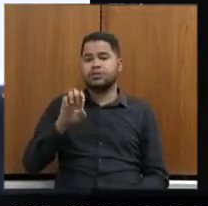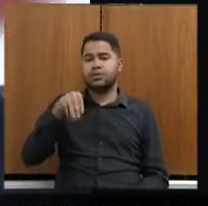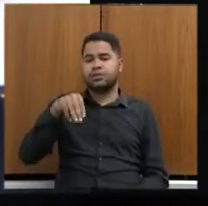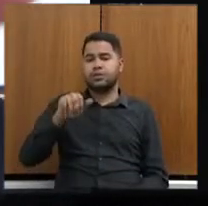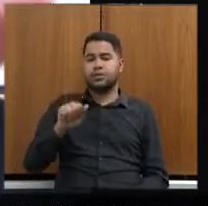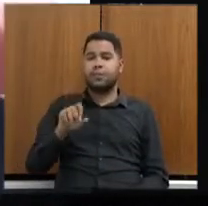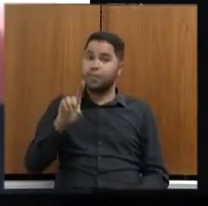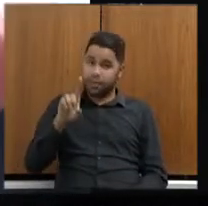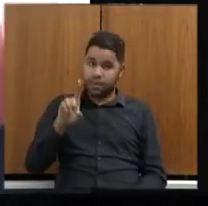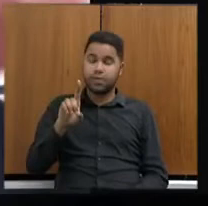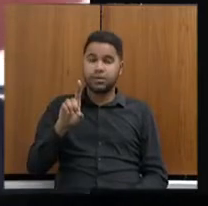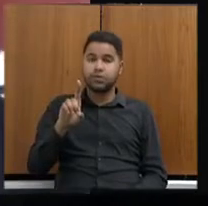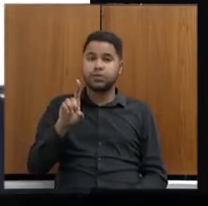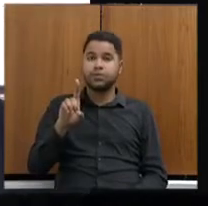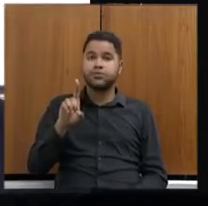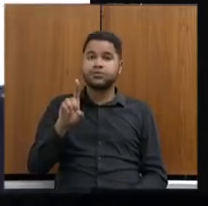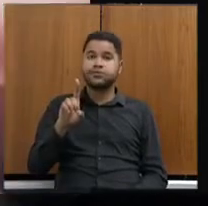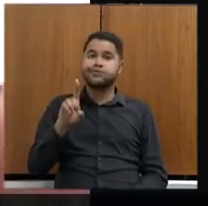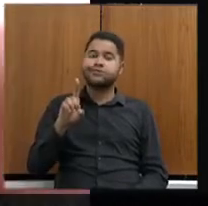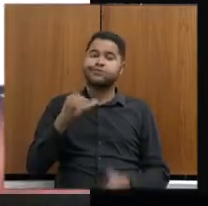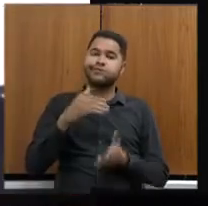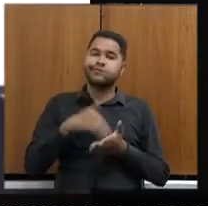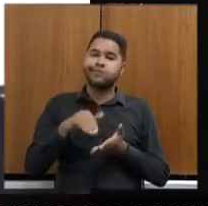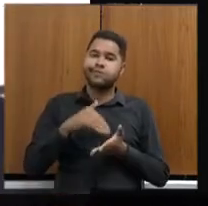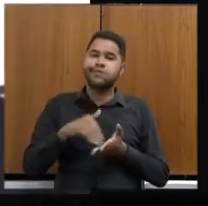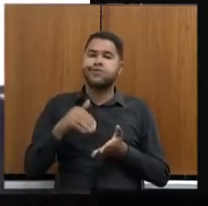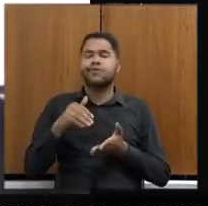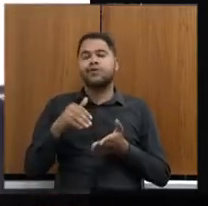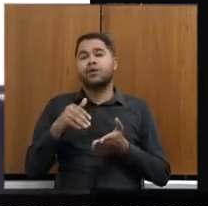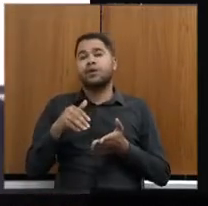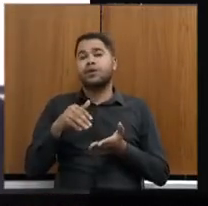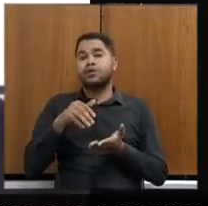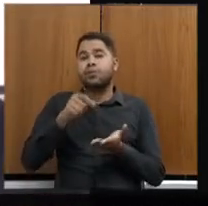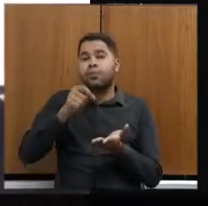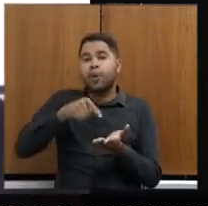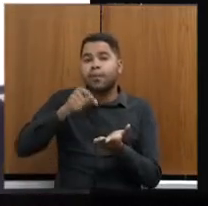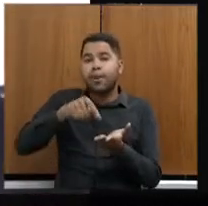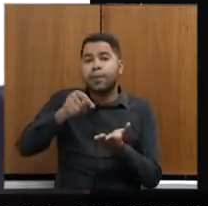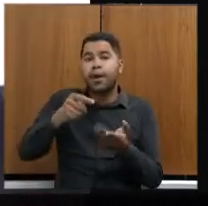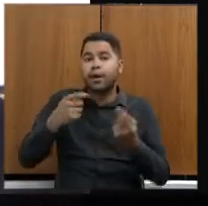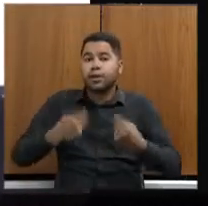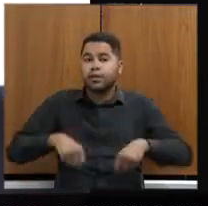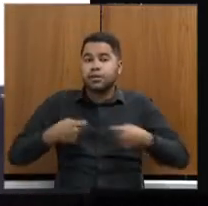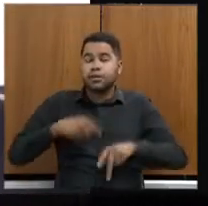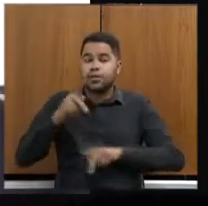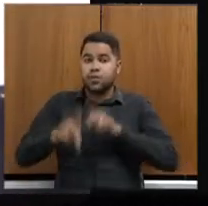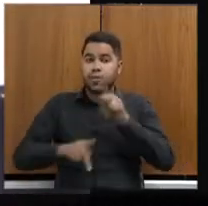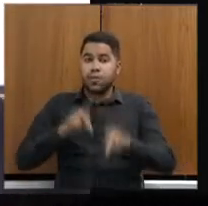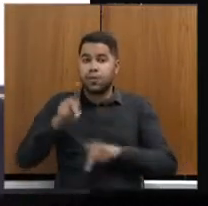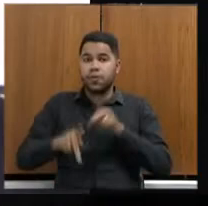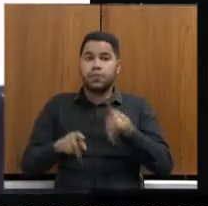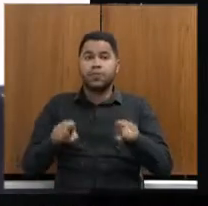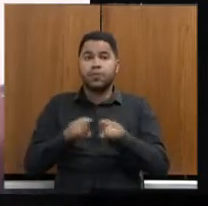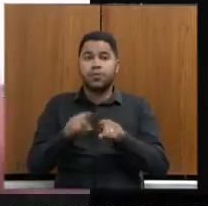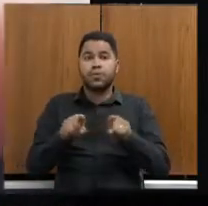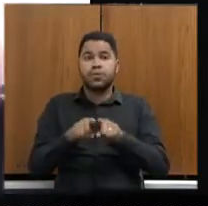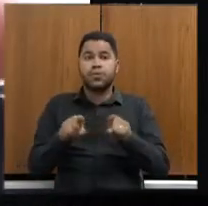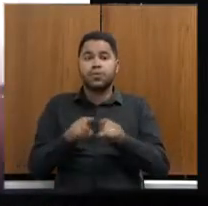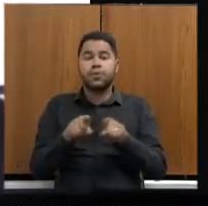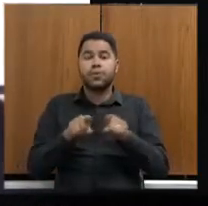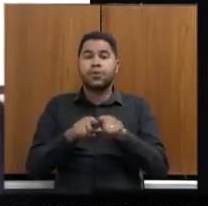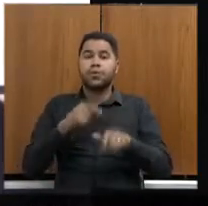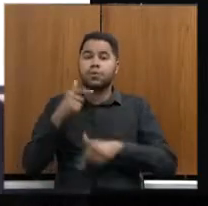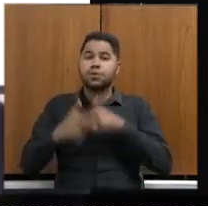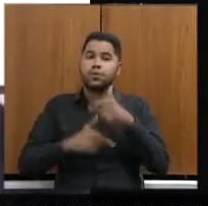sentida vendendo a secretaria de agricultura esconde aliado necessidade do Google e pare de perseguir os